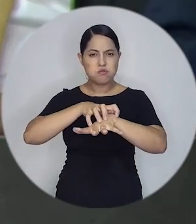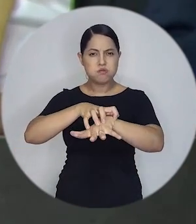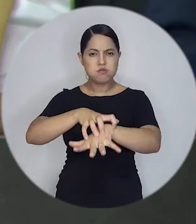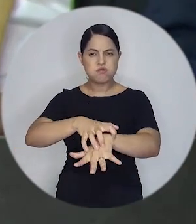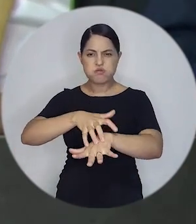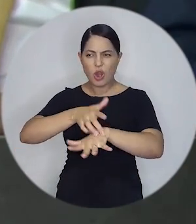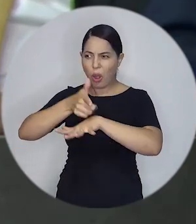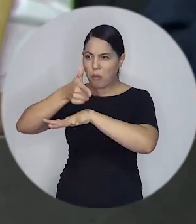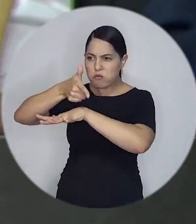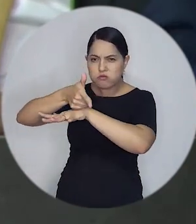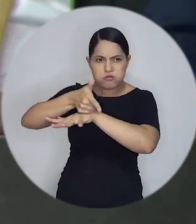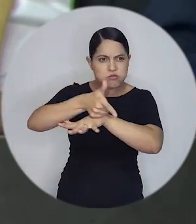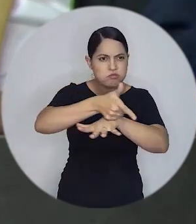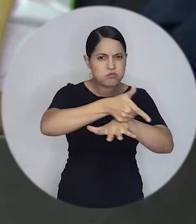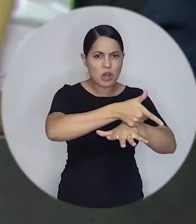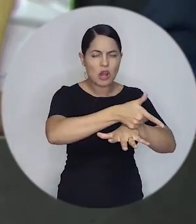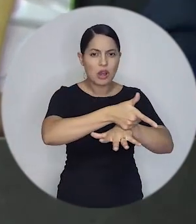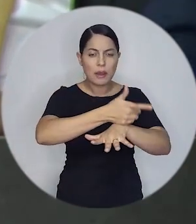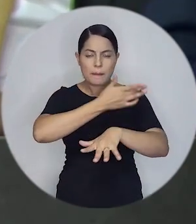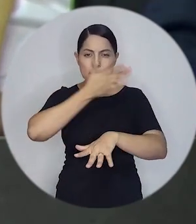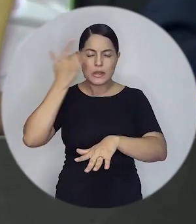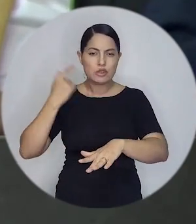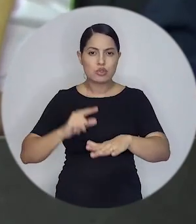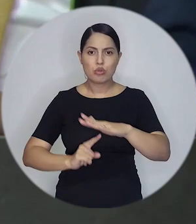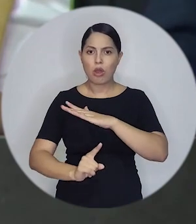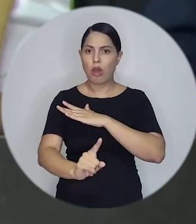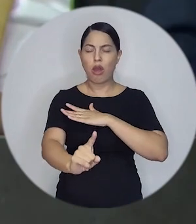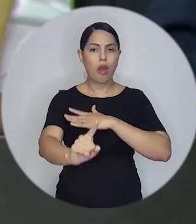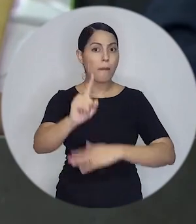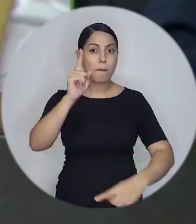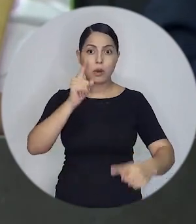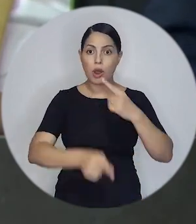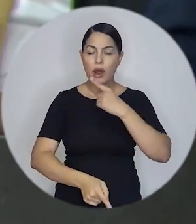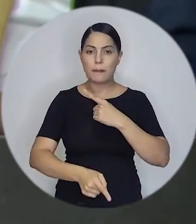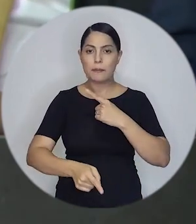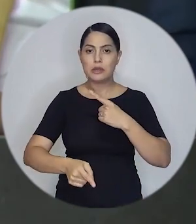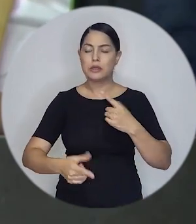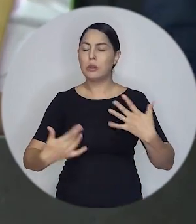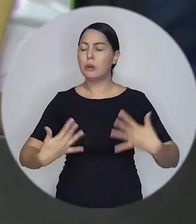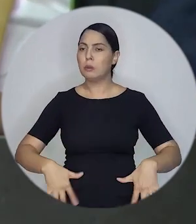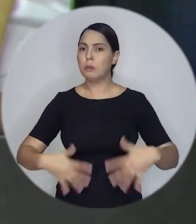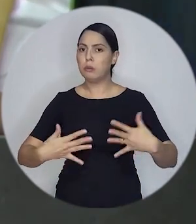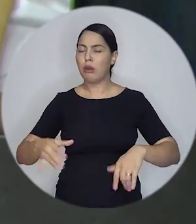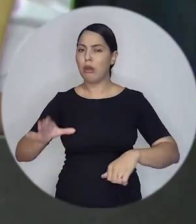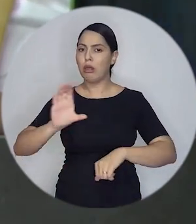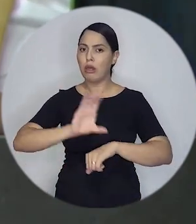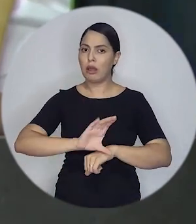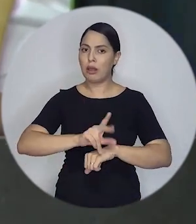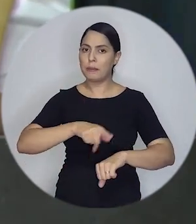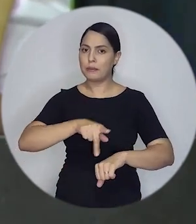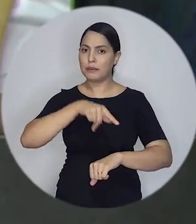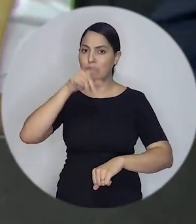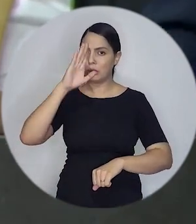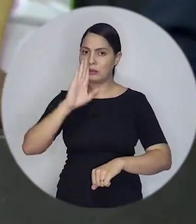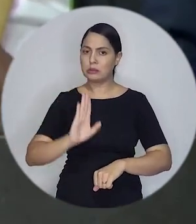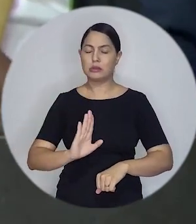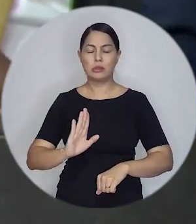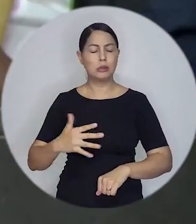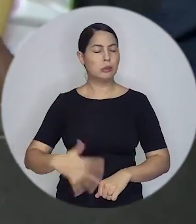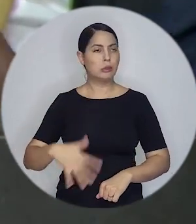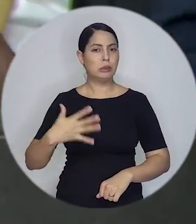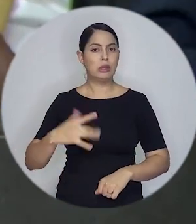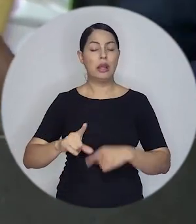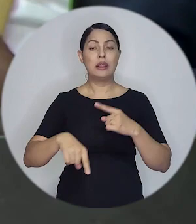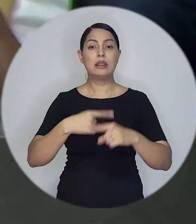sair. Vocês não podem imaginar o terror que se abatia sobre a capital da República, e ele acolhido. eis